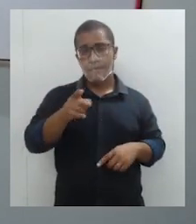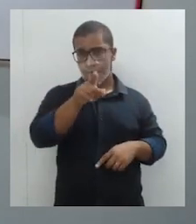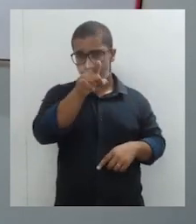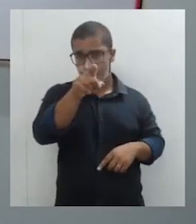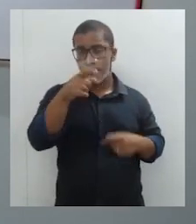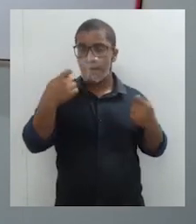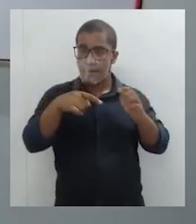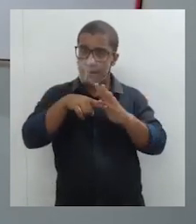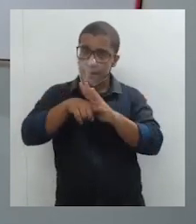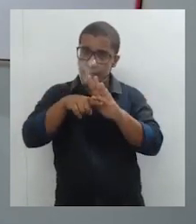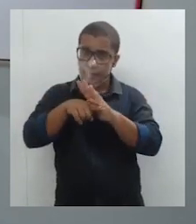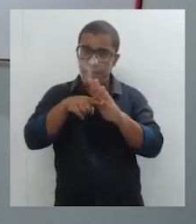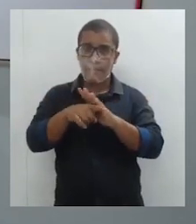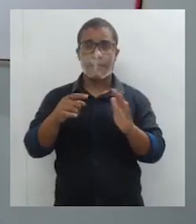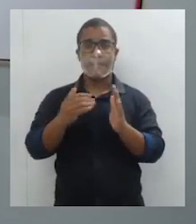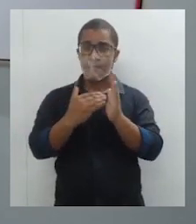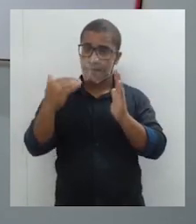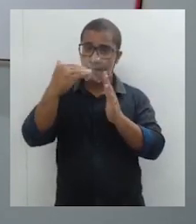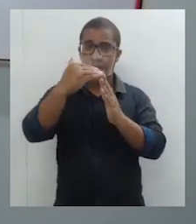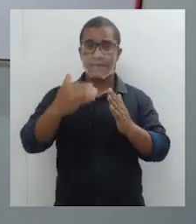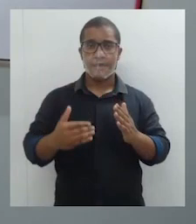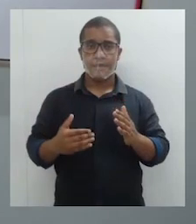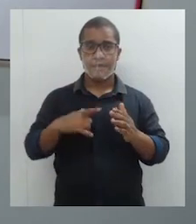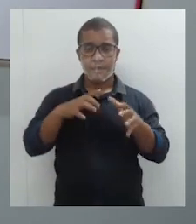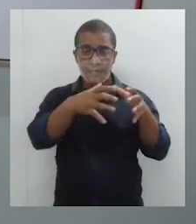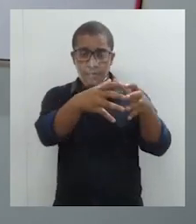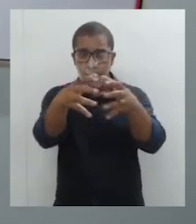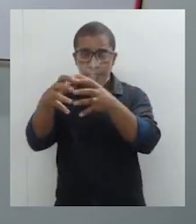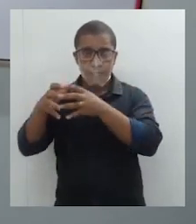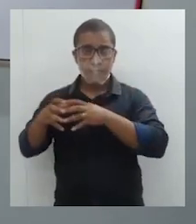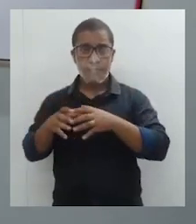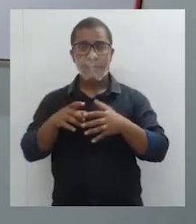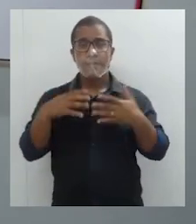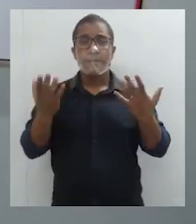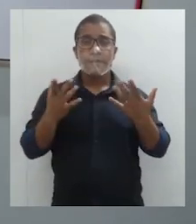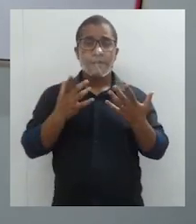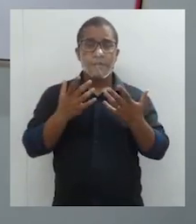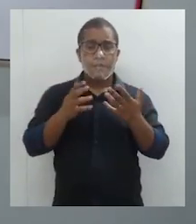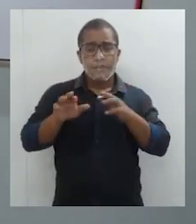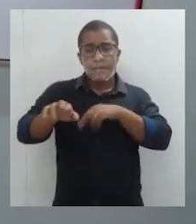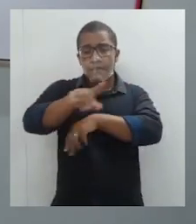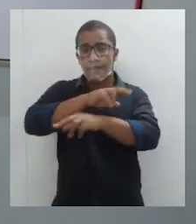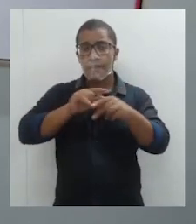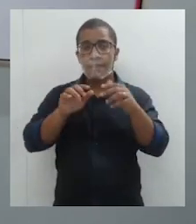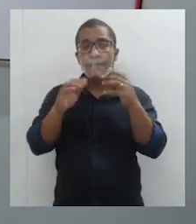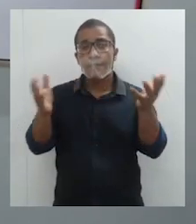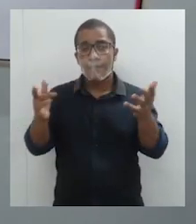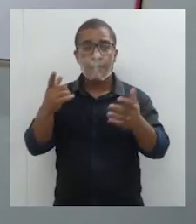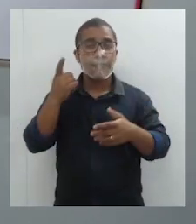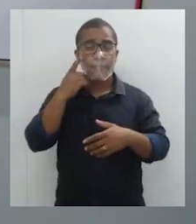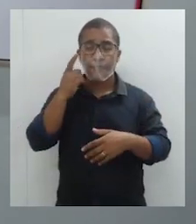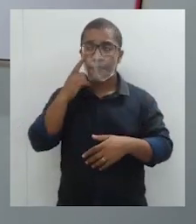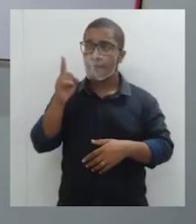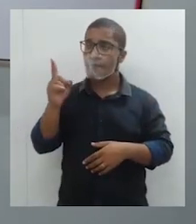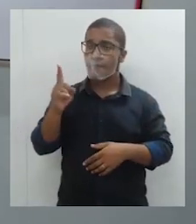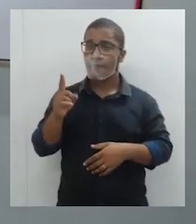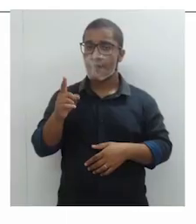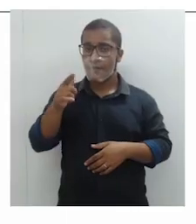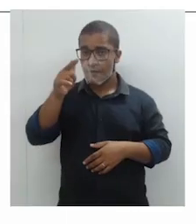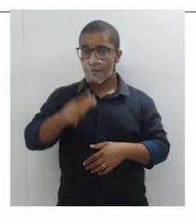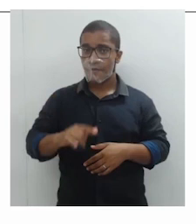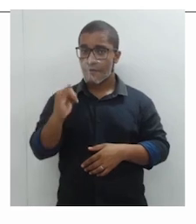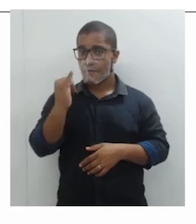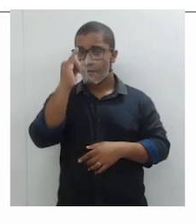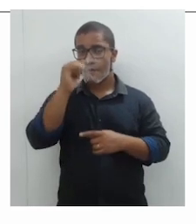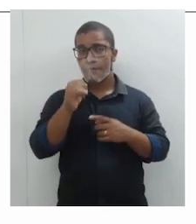Valdir livros vai pesquisar vai ver outras tribos será Quais são as diferenças van o outro